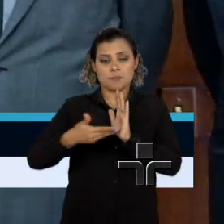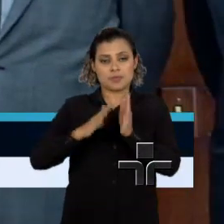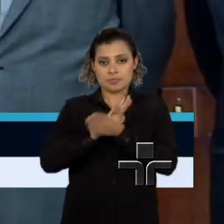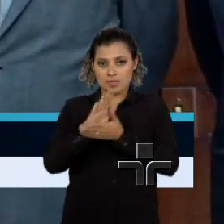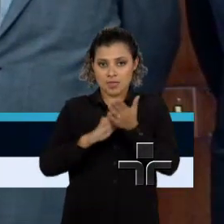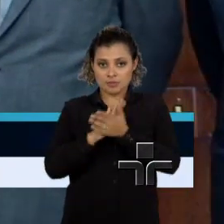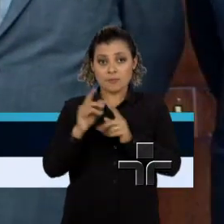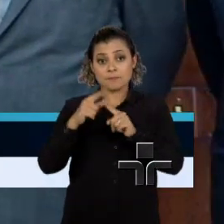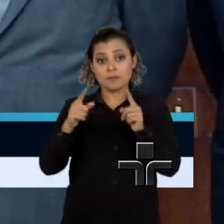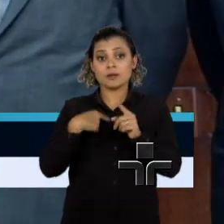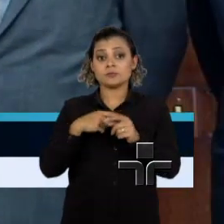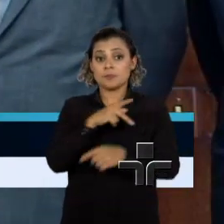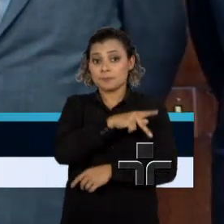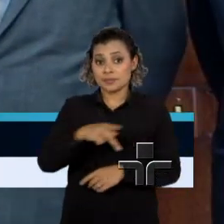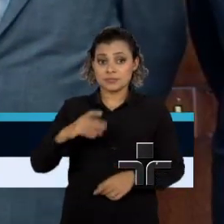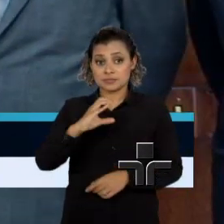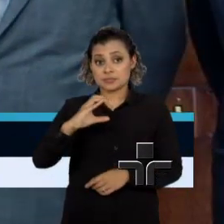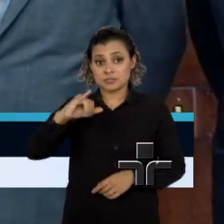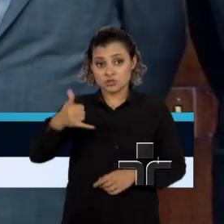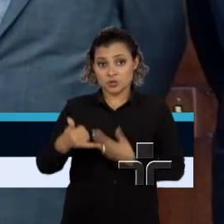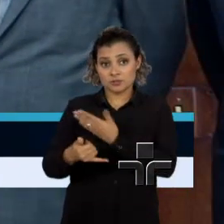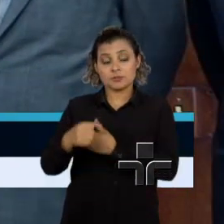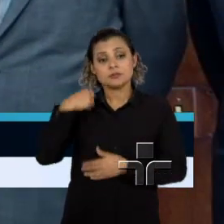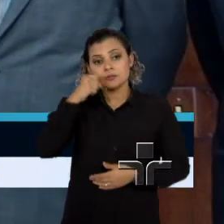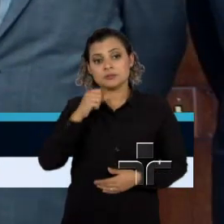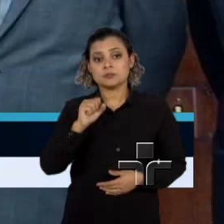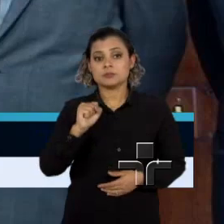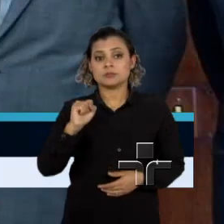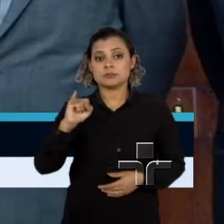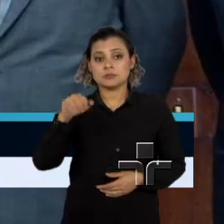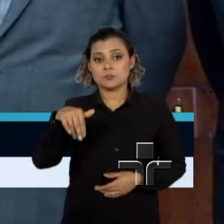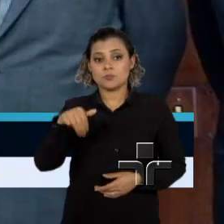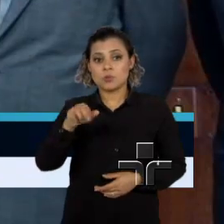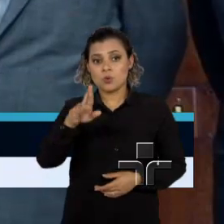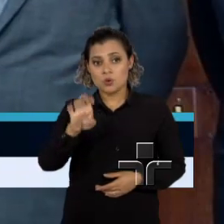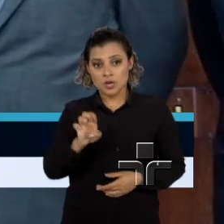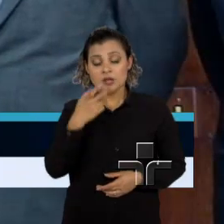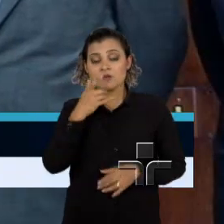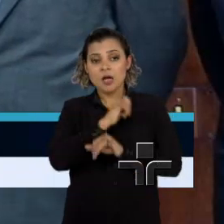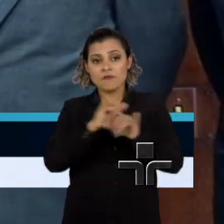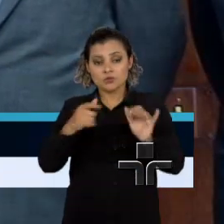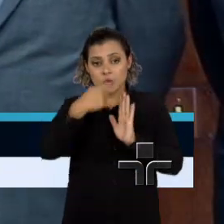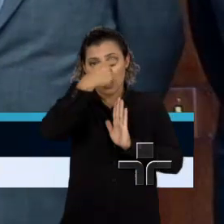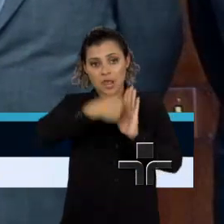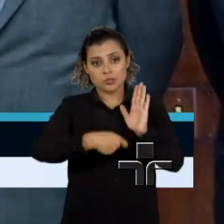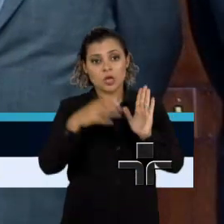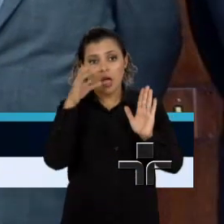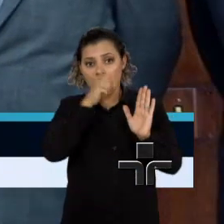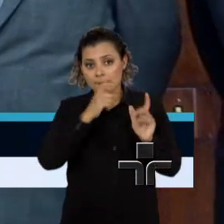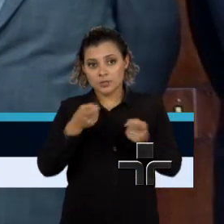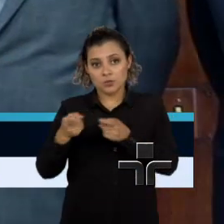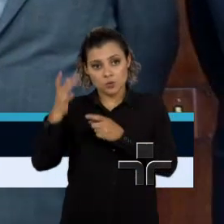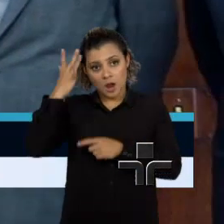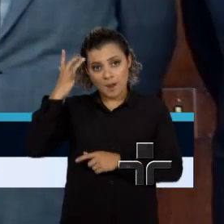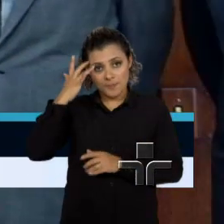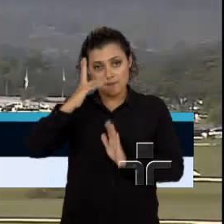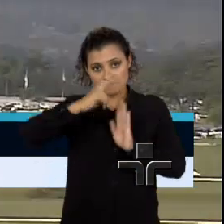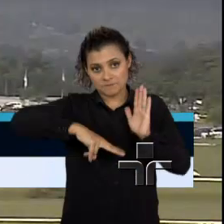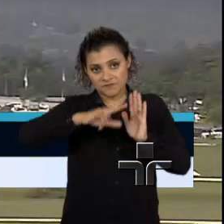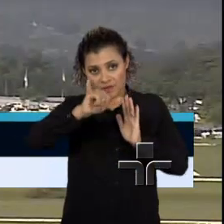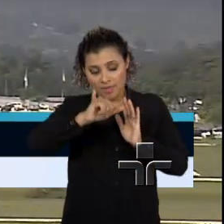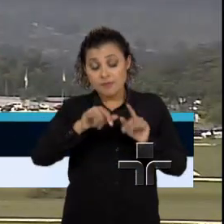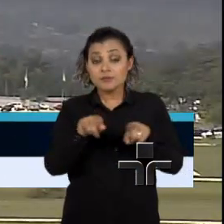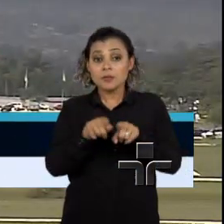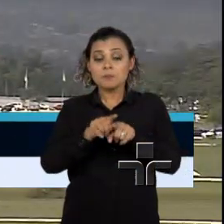expectativa da presidente da CCJ, a senadora Simone Tebet, é de que o relatório seja lido logo na reunião de amanhã. Depois